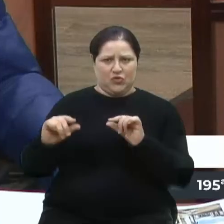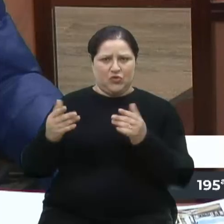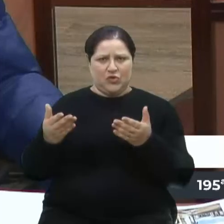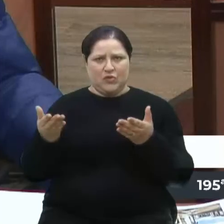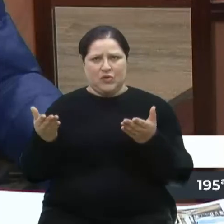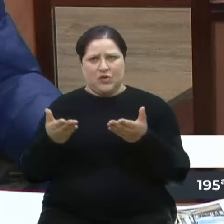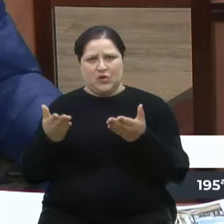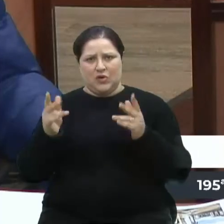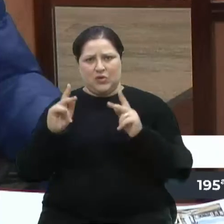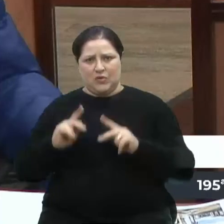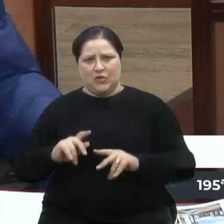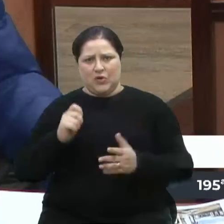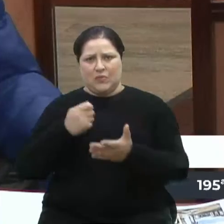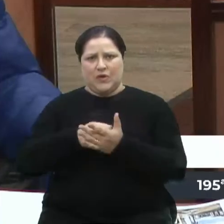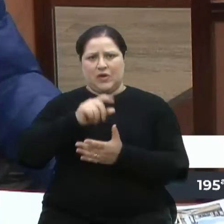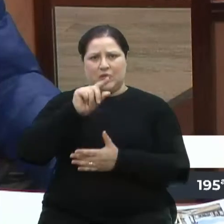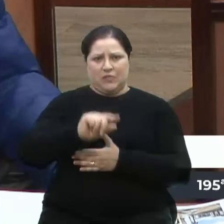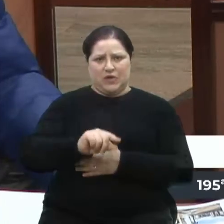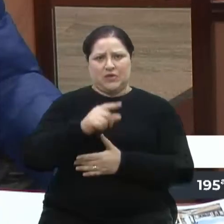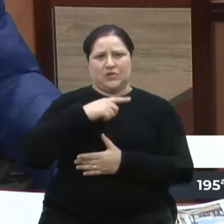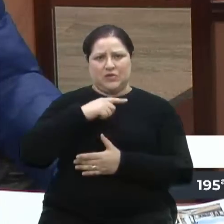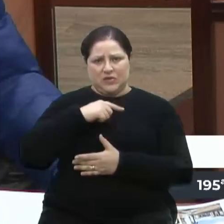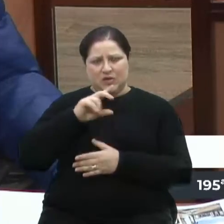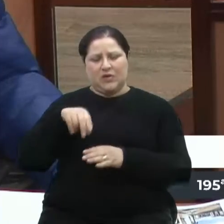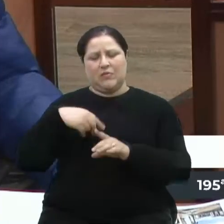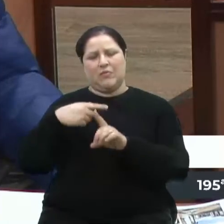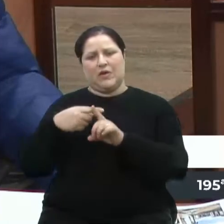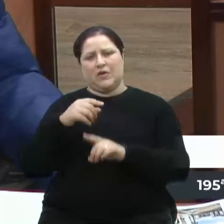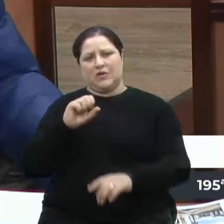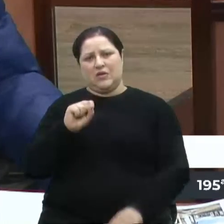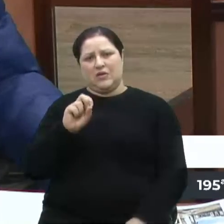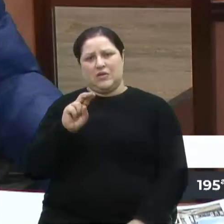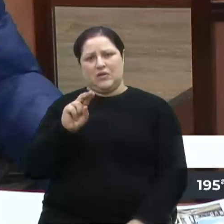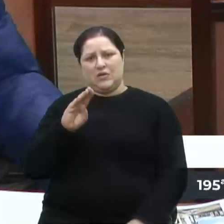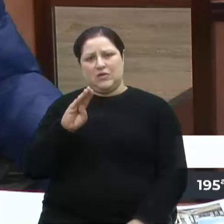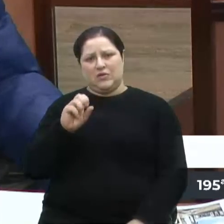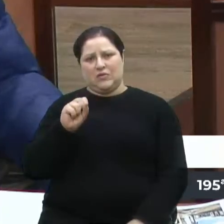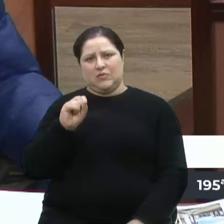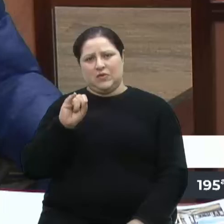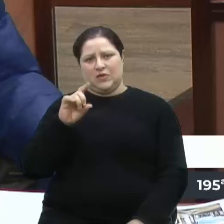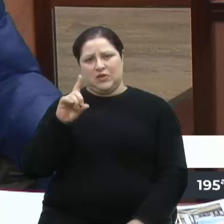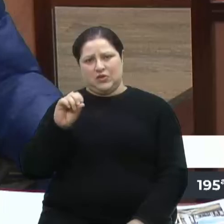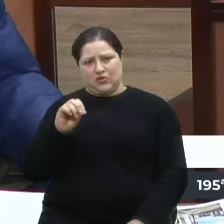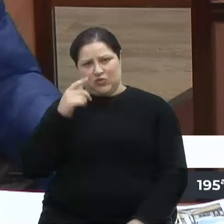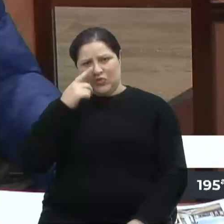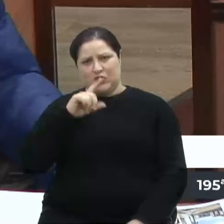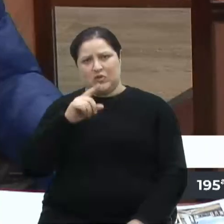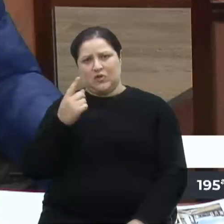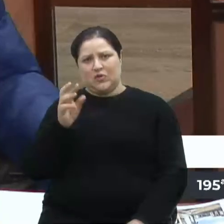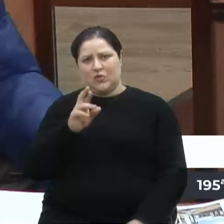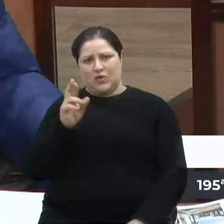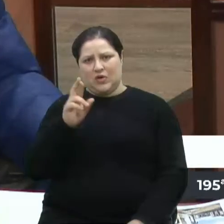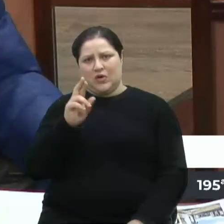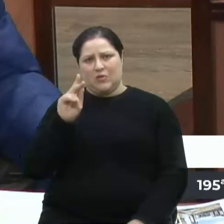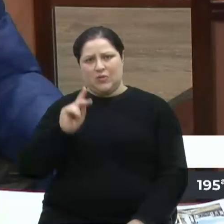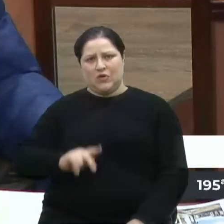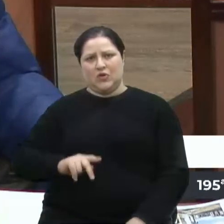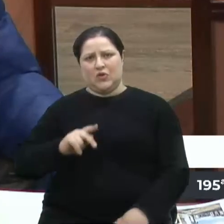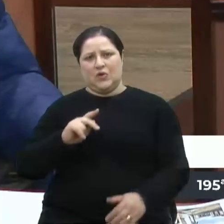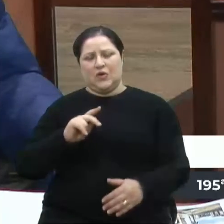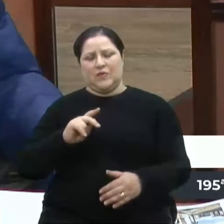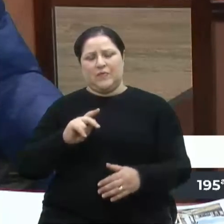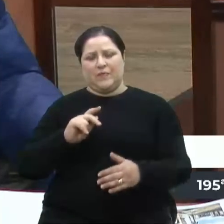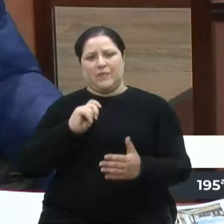pagando menos mesmo, com o subsídio que está conseguindo colocar esse R$1 no valor para quem paga no cartão. Então,